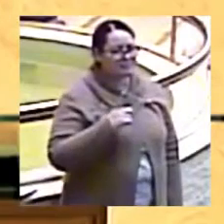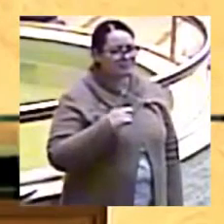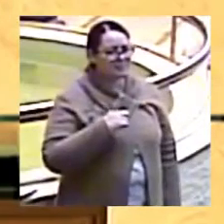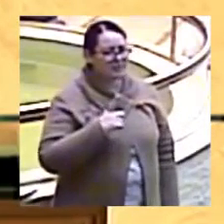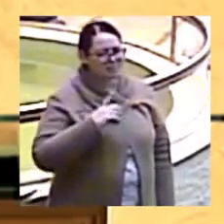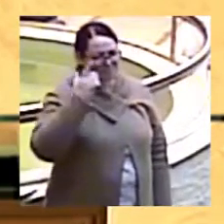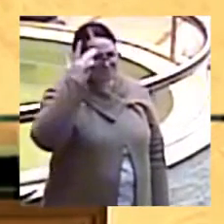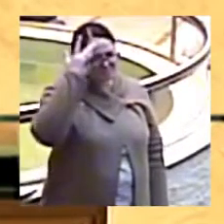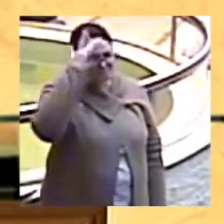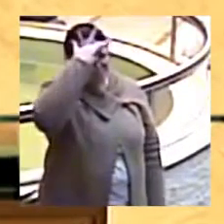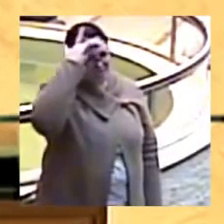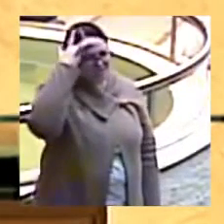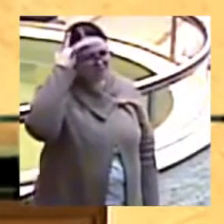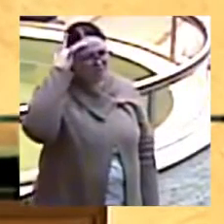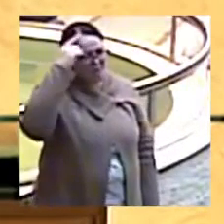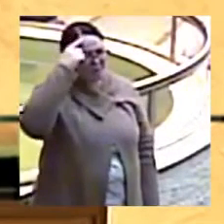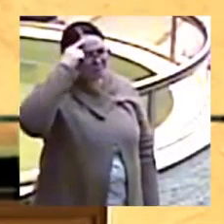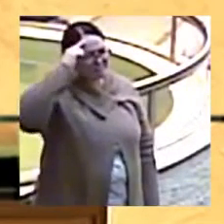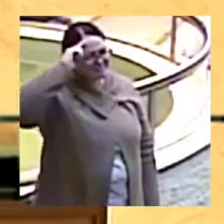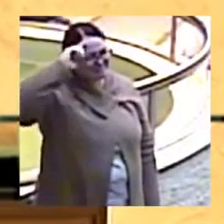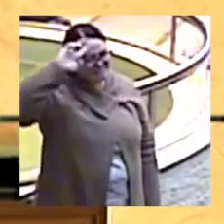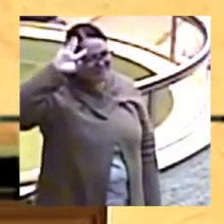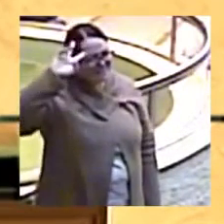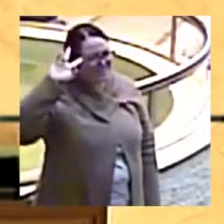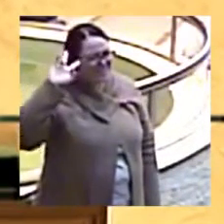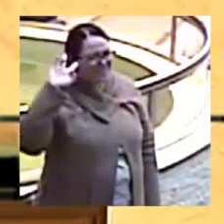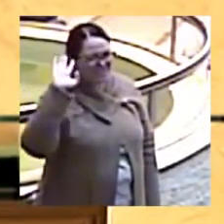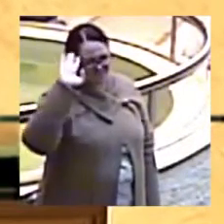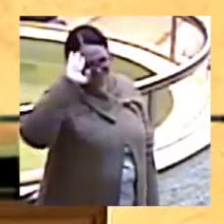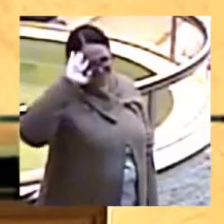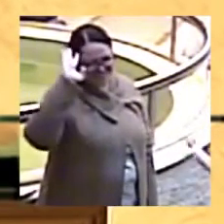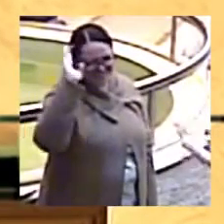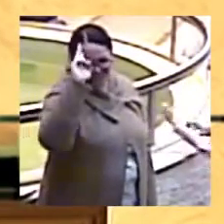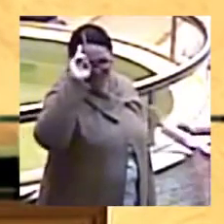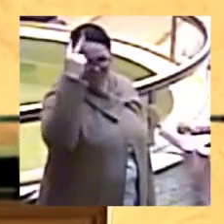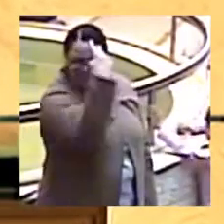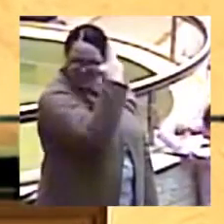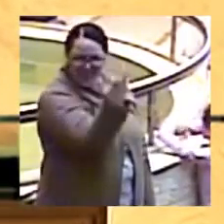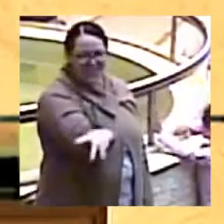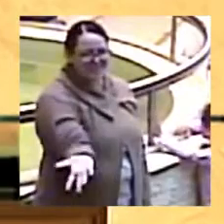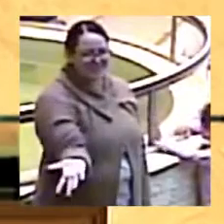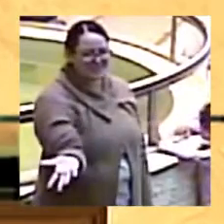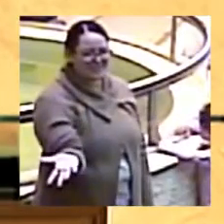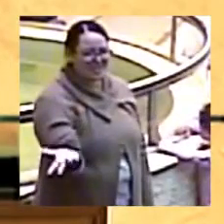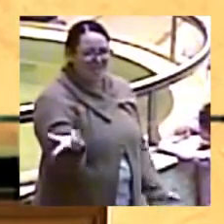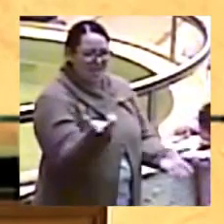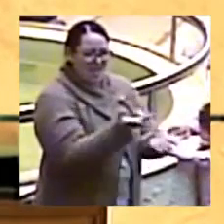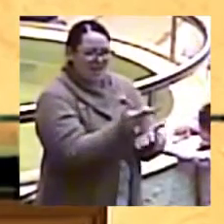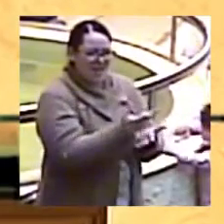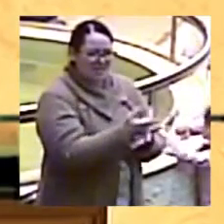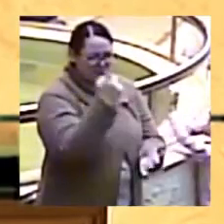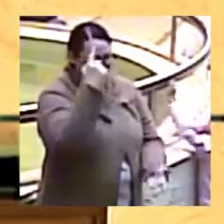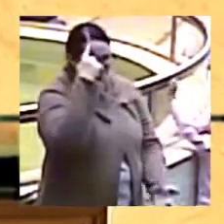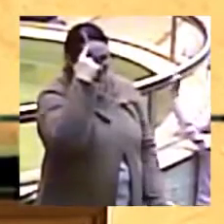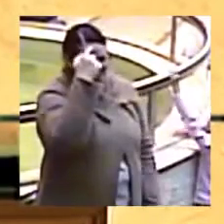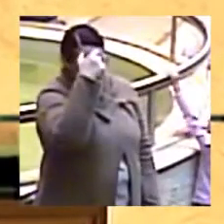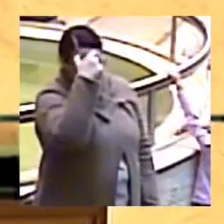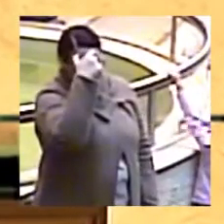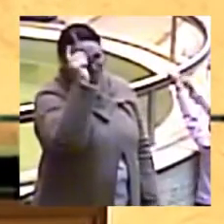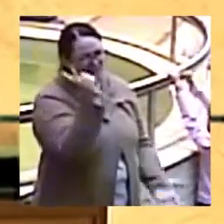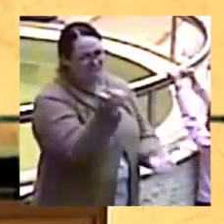valores na nossa sociedade. Isto é muito claro. Então, essa sociedade atual,